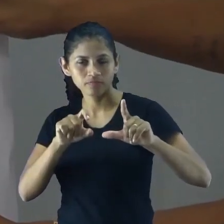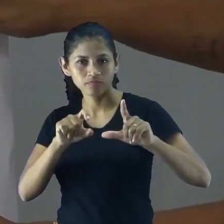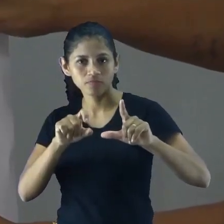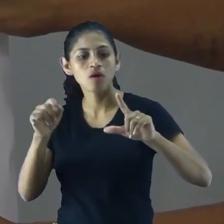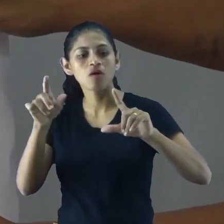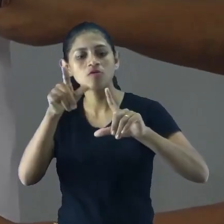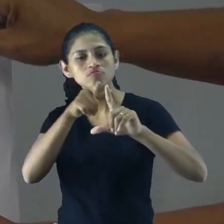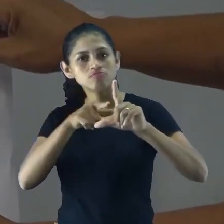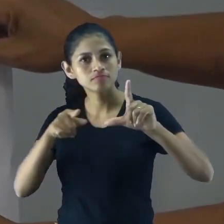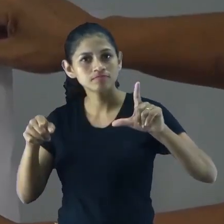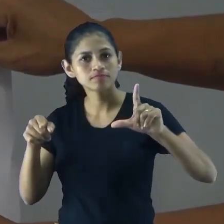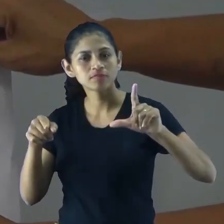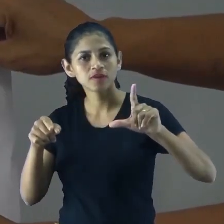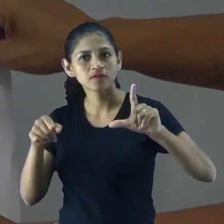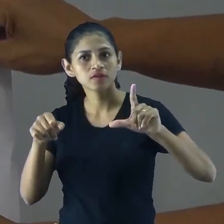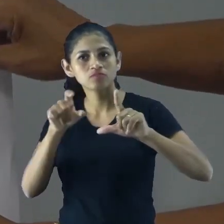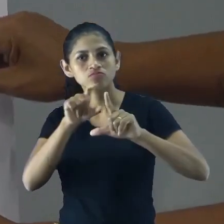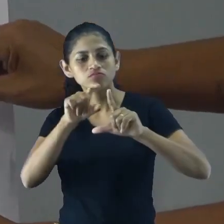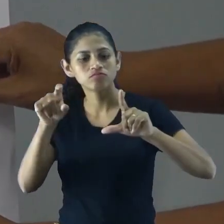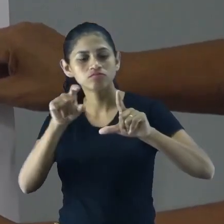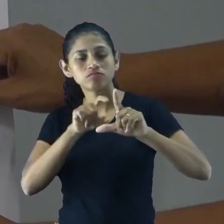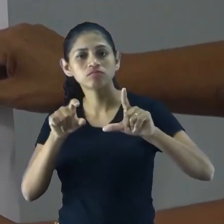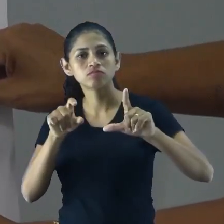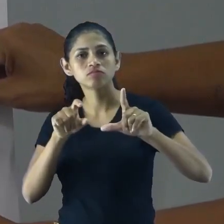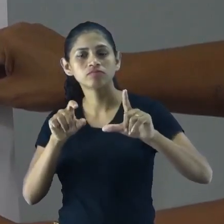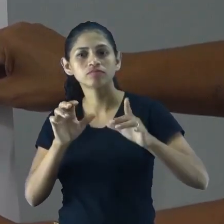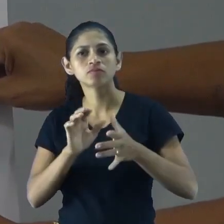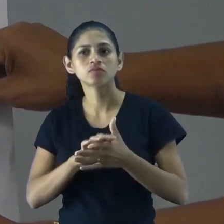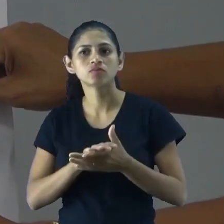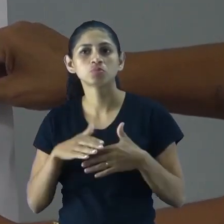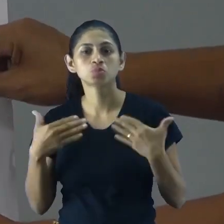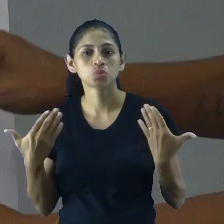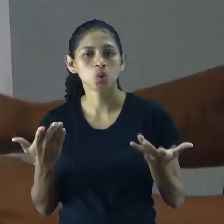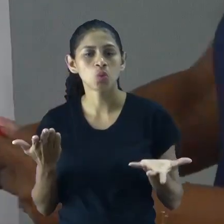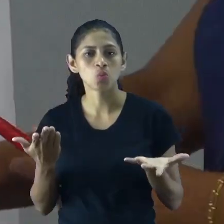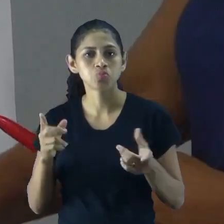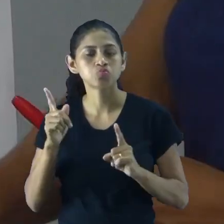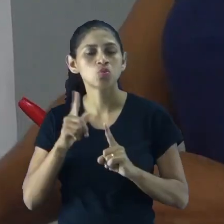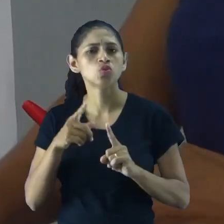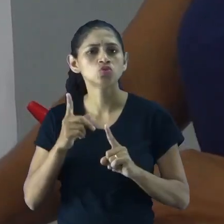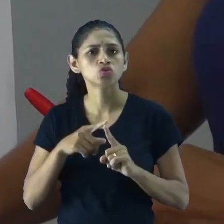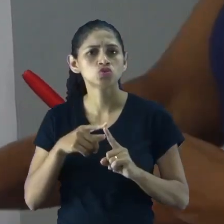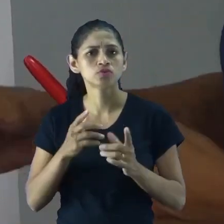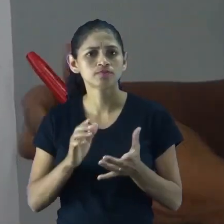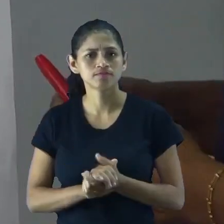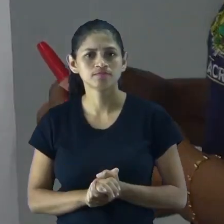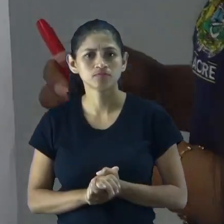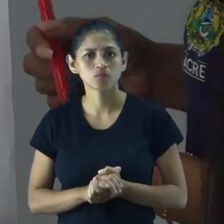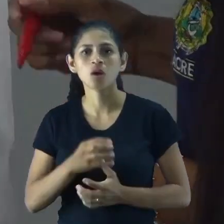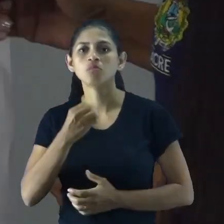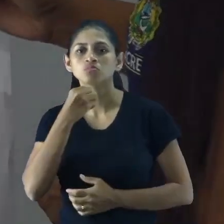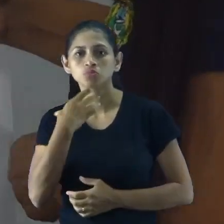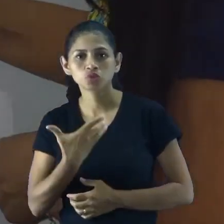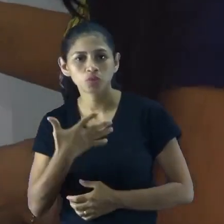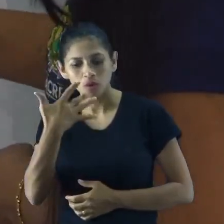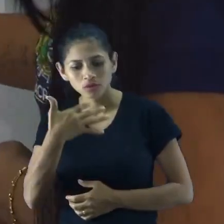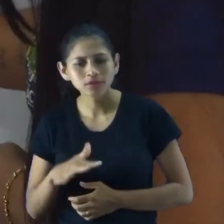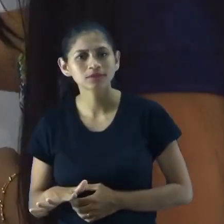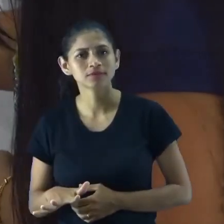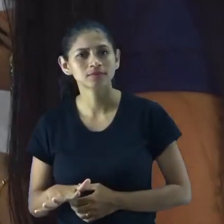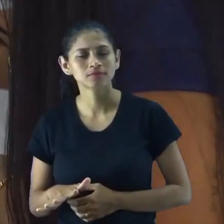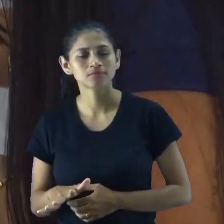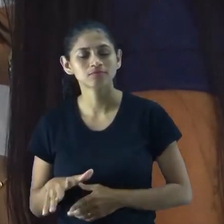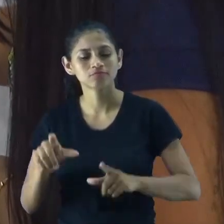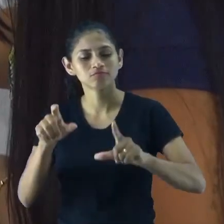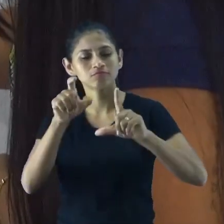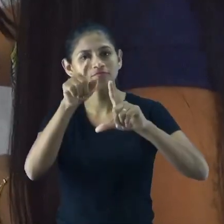gráfico de coluna um gráfico de barra ou um gráfico de pizza muito bem crianças esse aqui é o